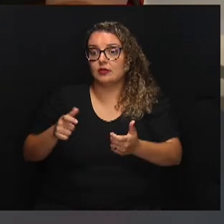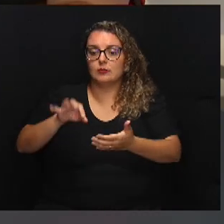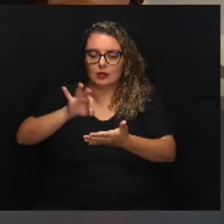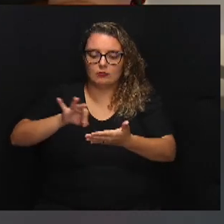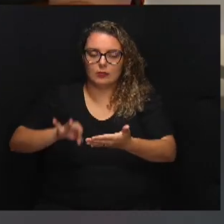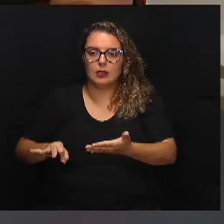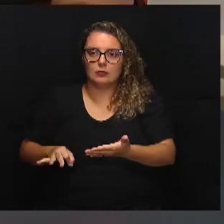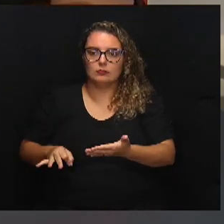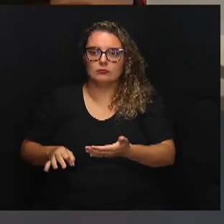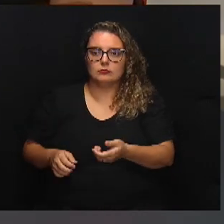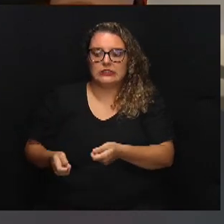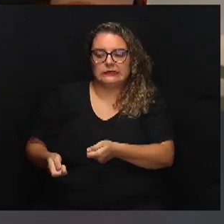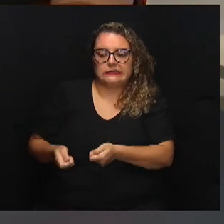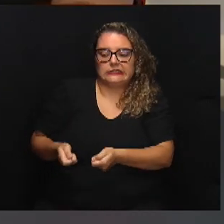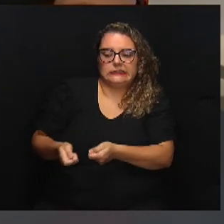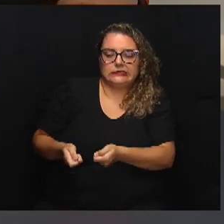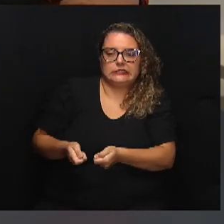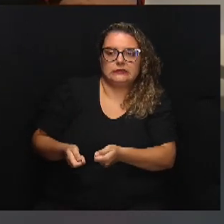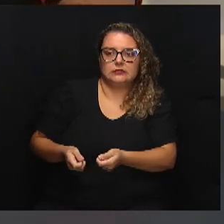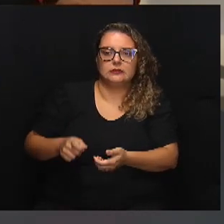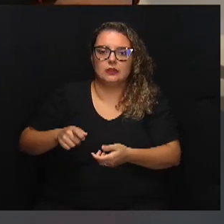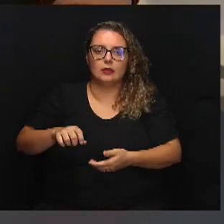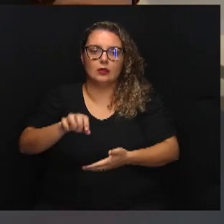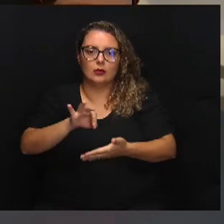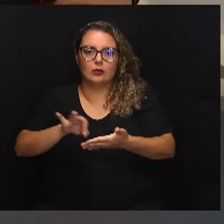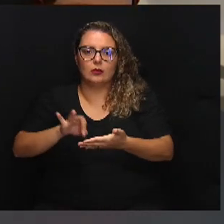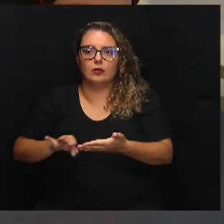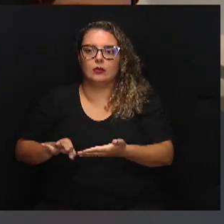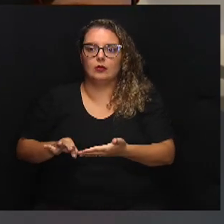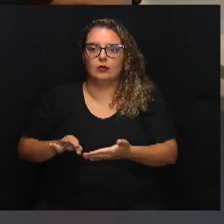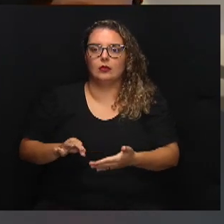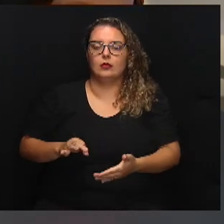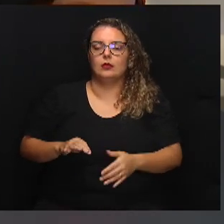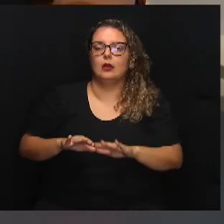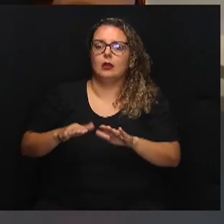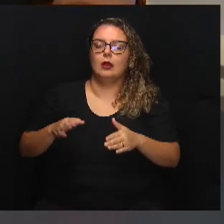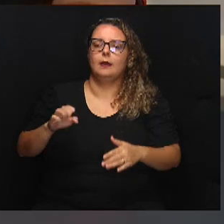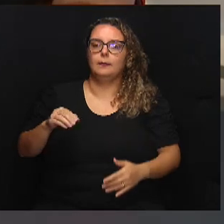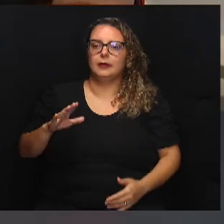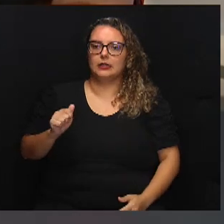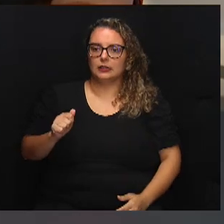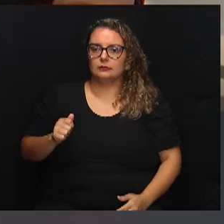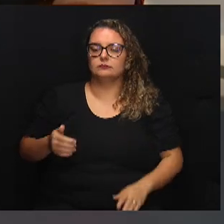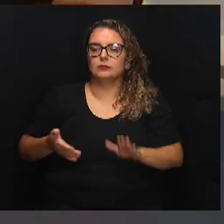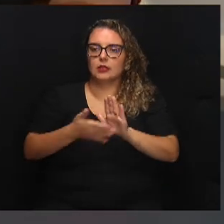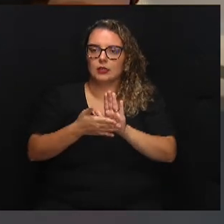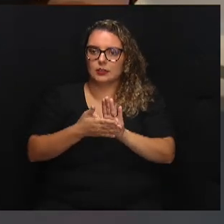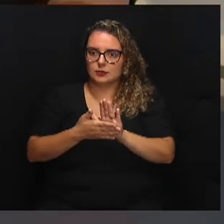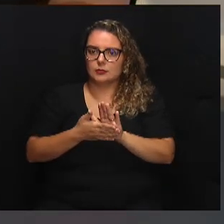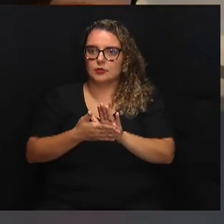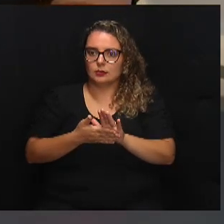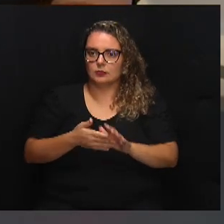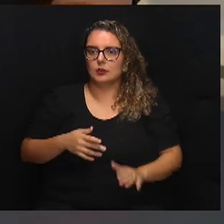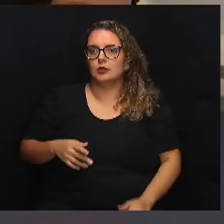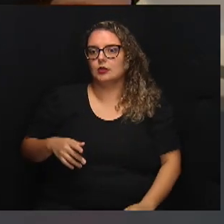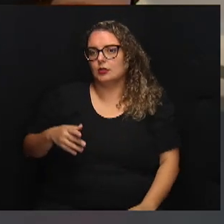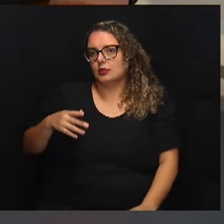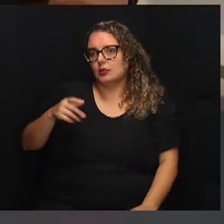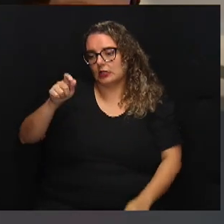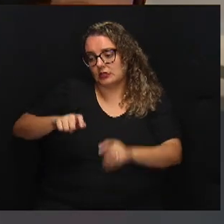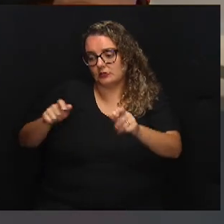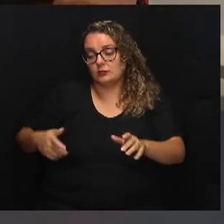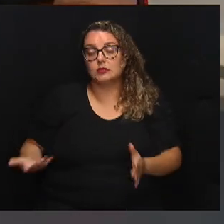mesmo, um aperto maior em relação à banca corretora e às propostas que os candidatos enviam. Então não